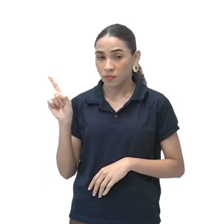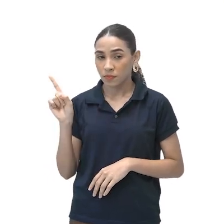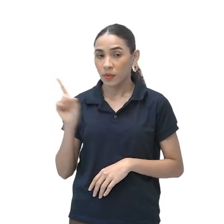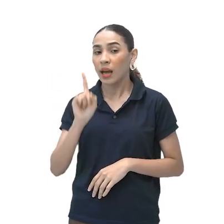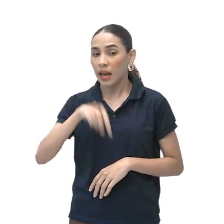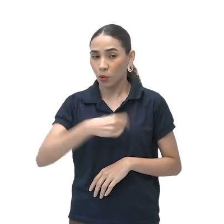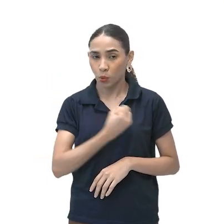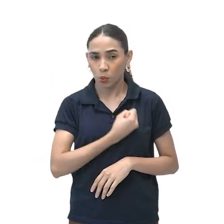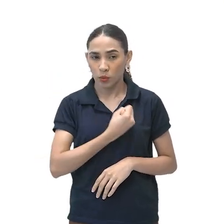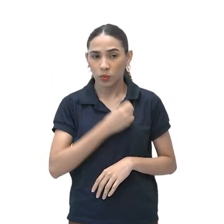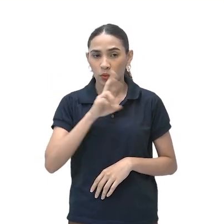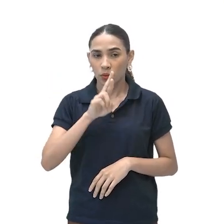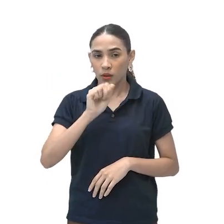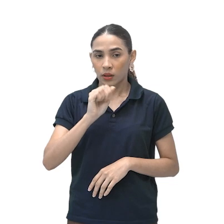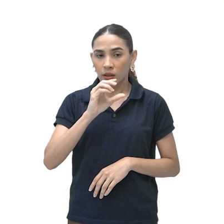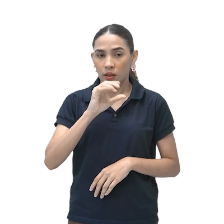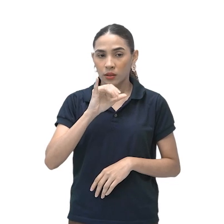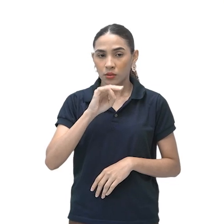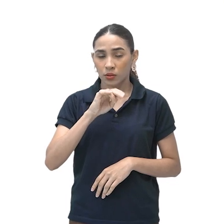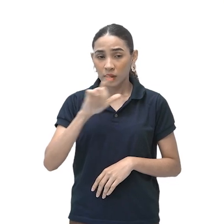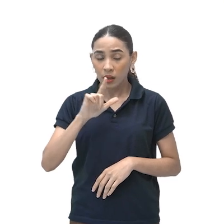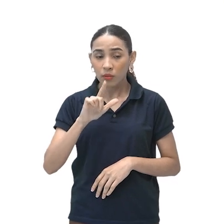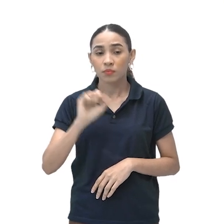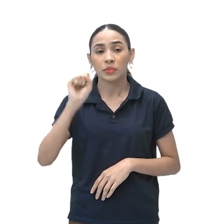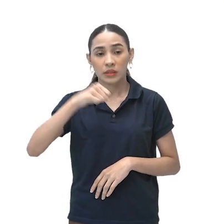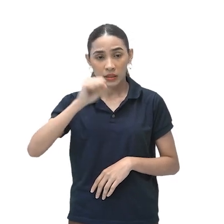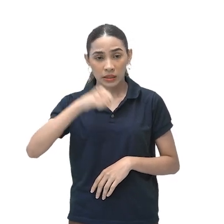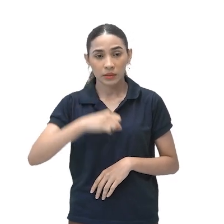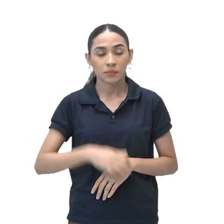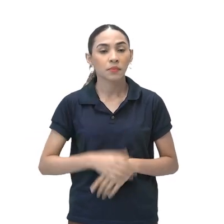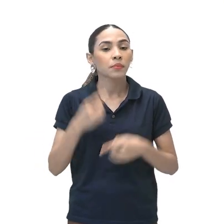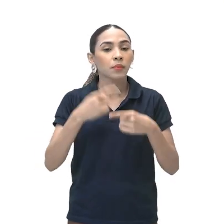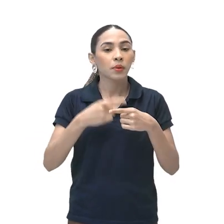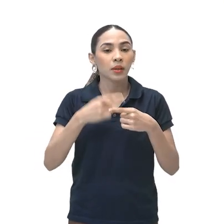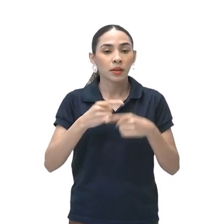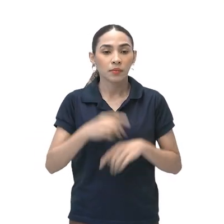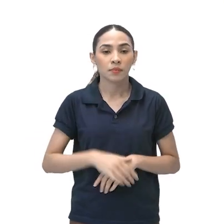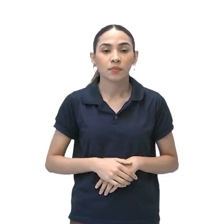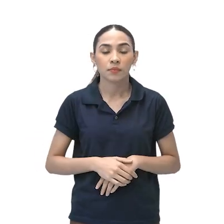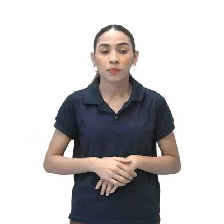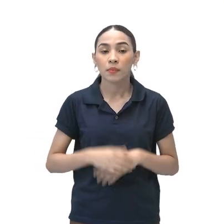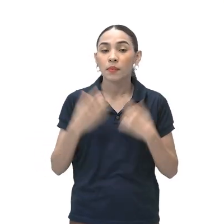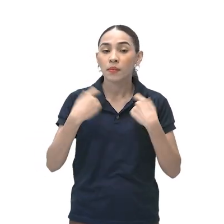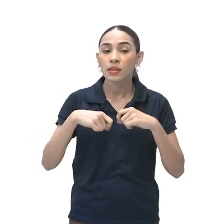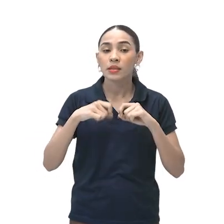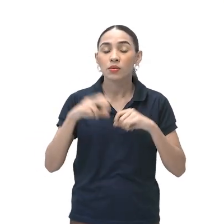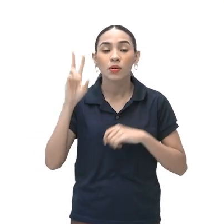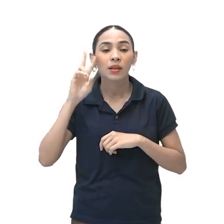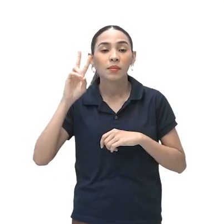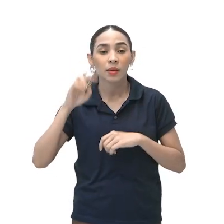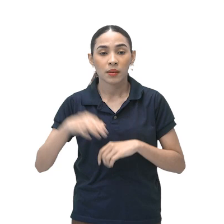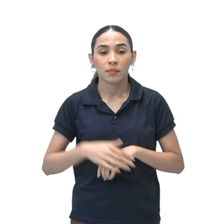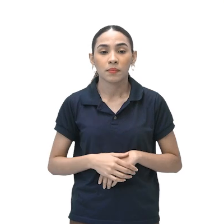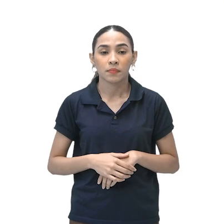Ele é um número racional? Também. Por quê? Eu tenho que lembrar o seguinte: